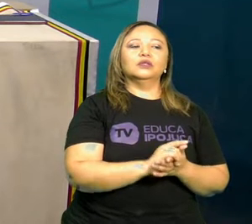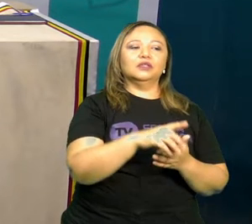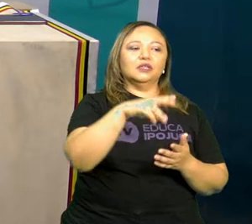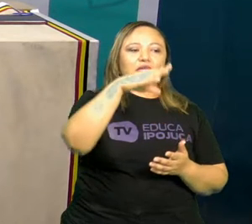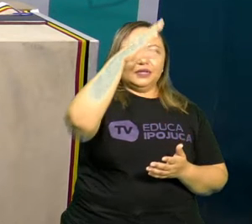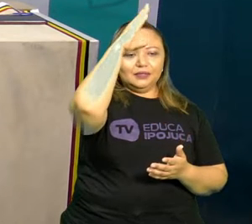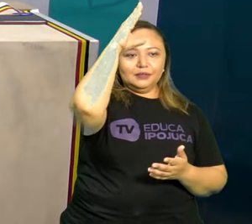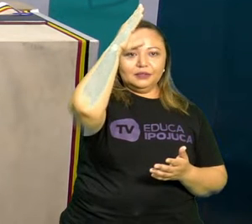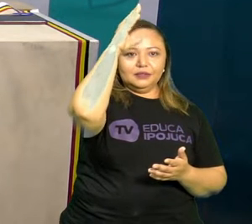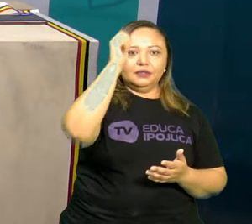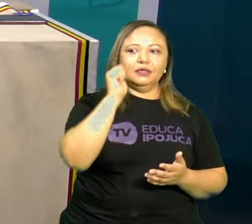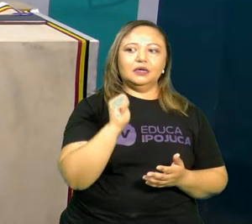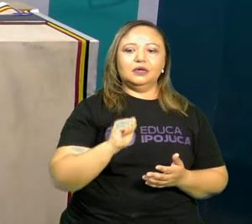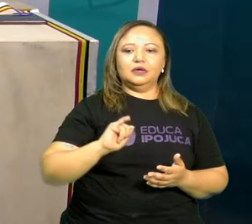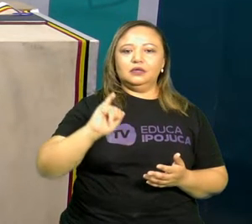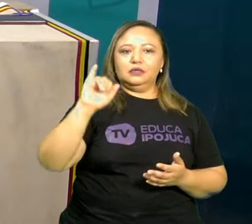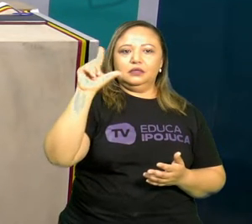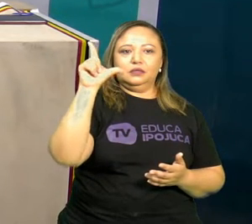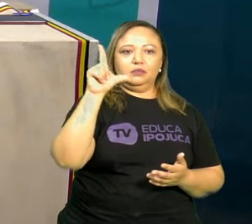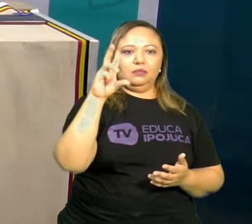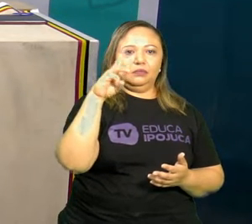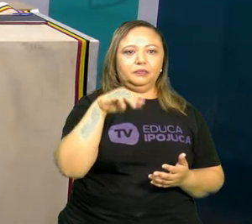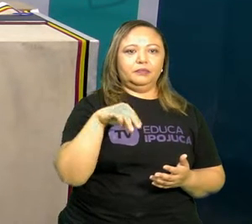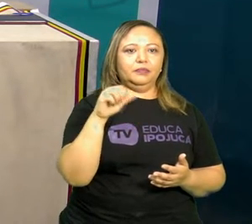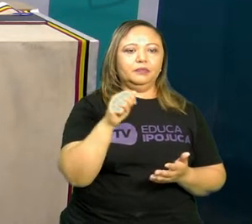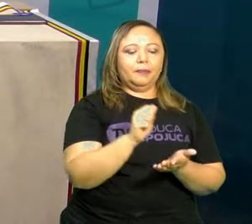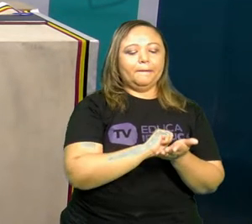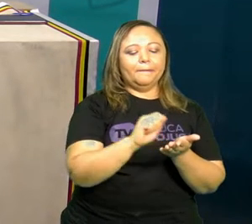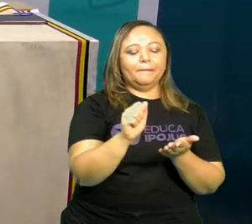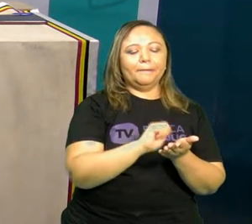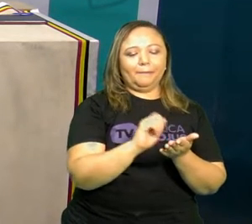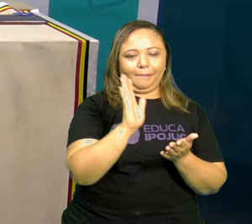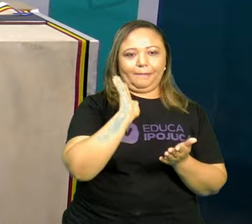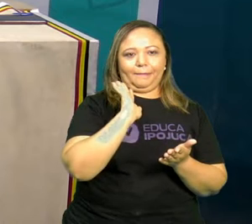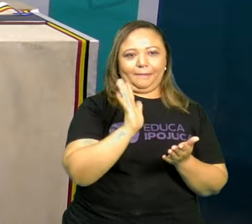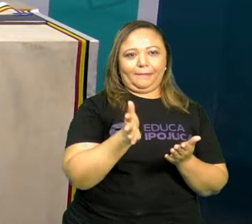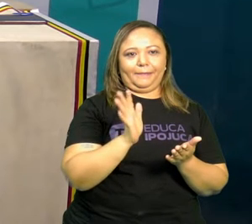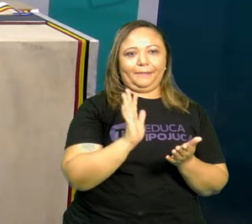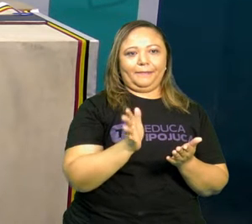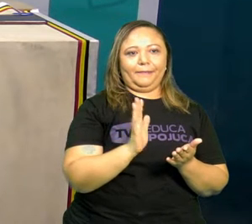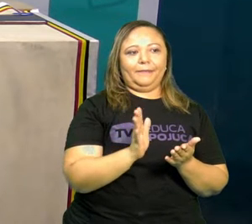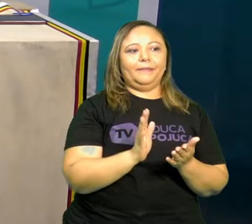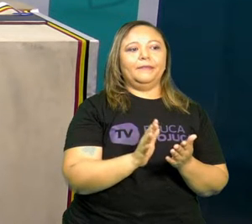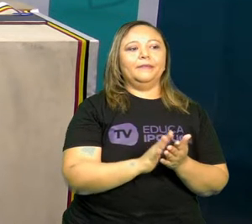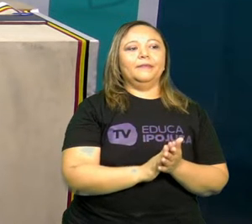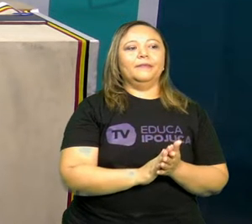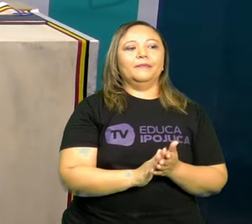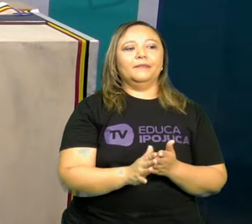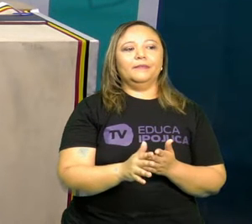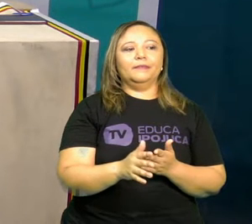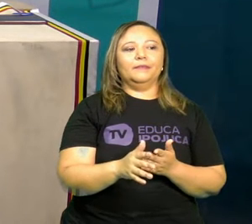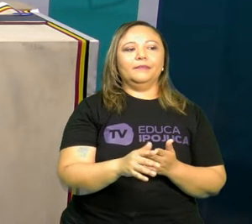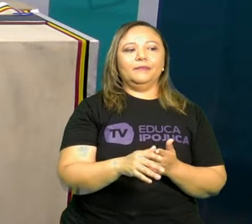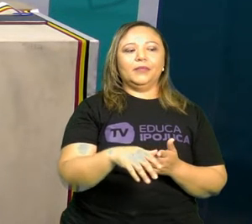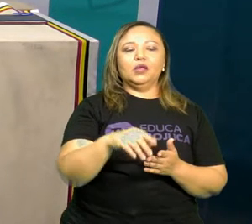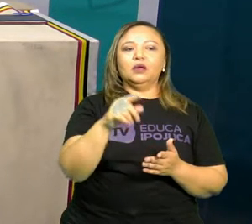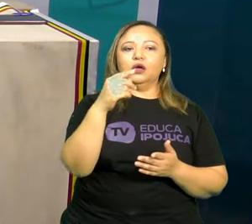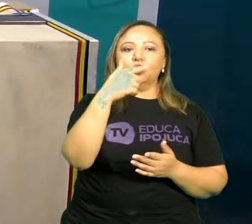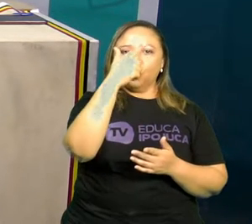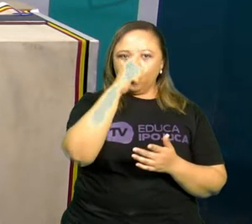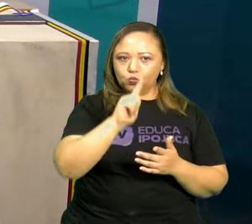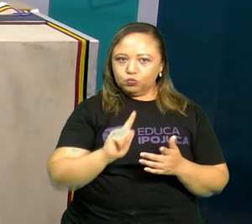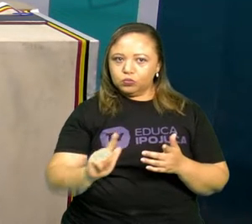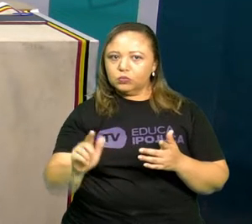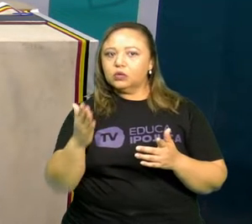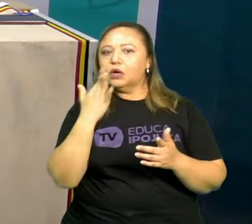Só que Tia Ilma vai colocar mais uma cozinha